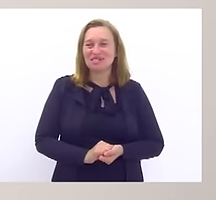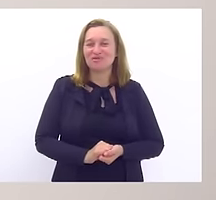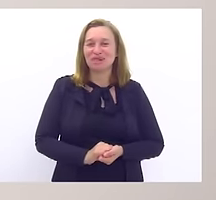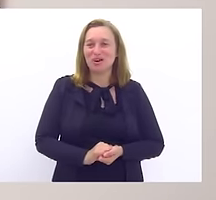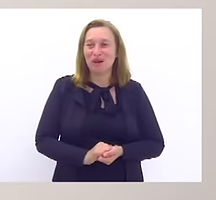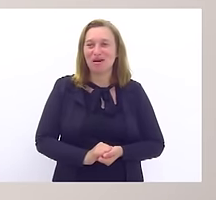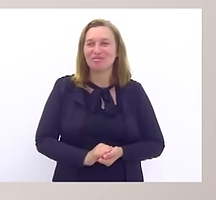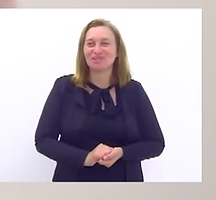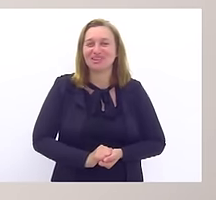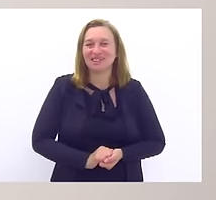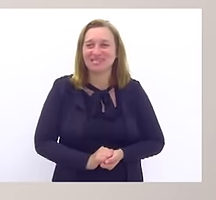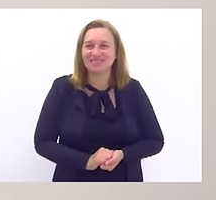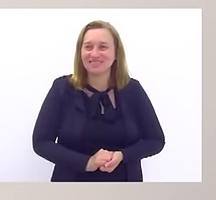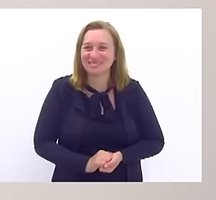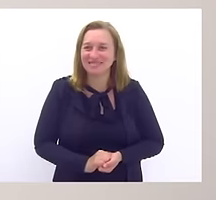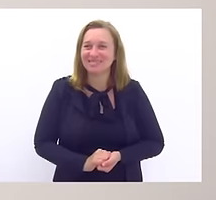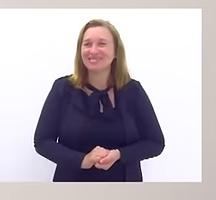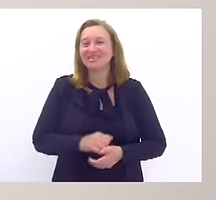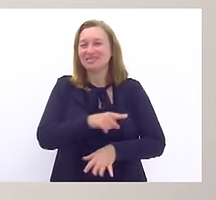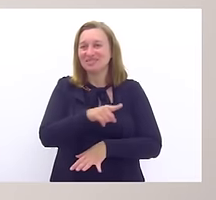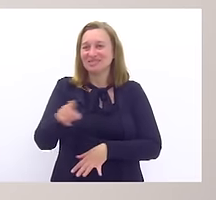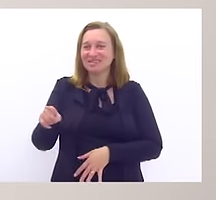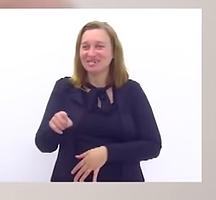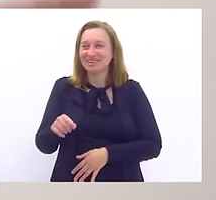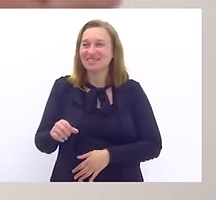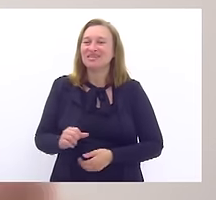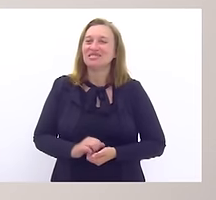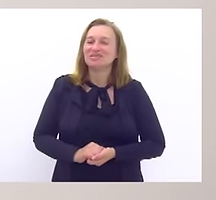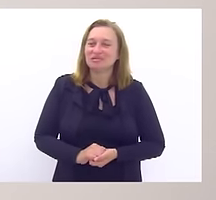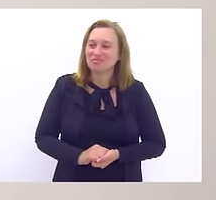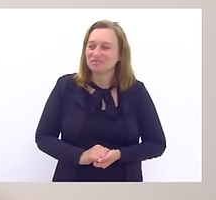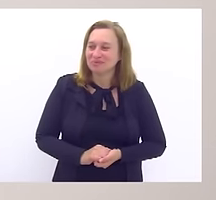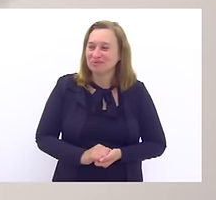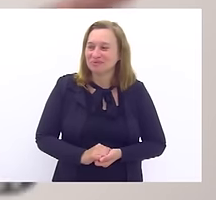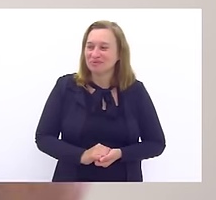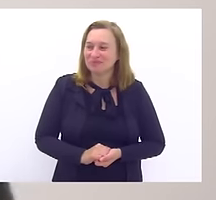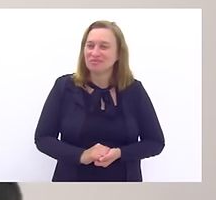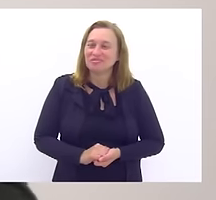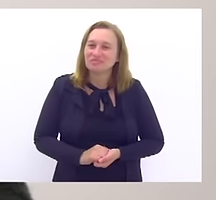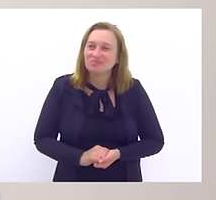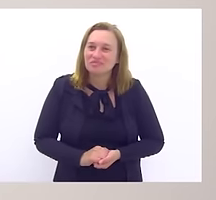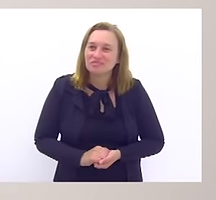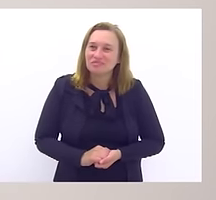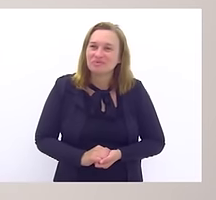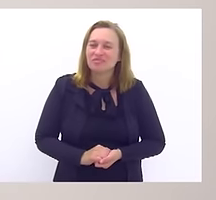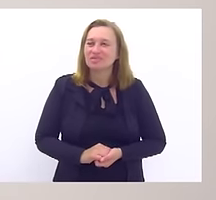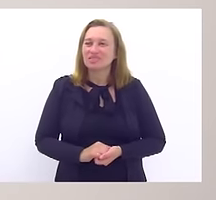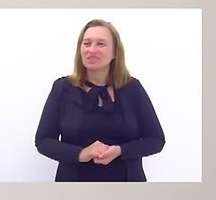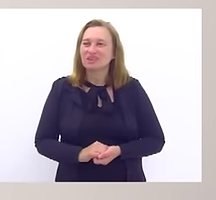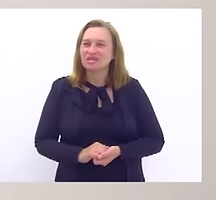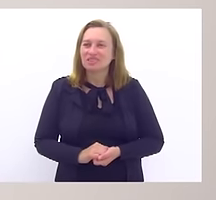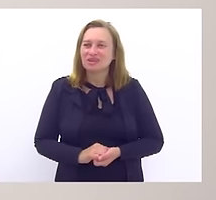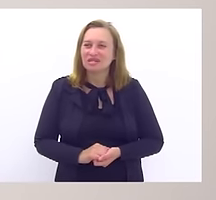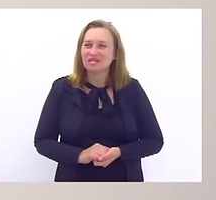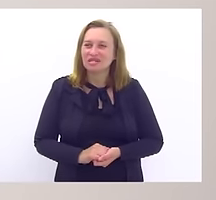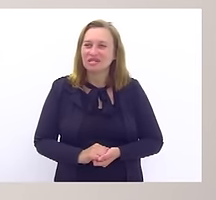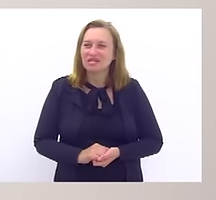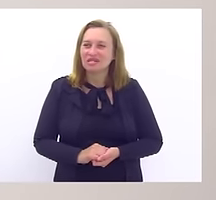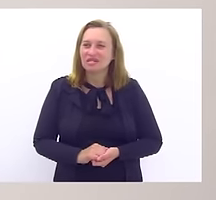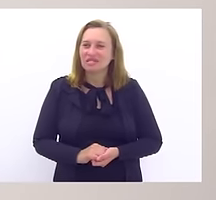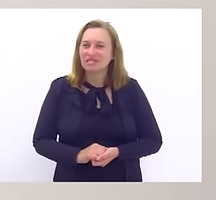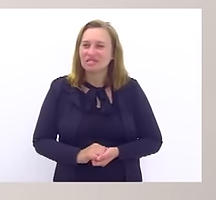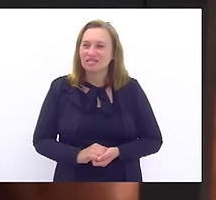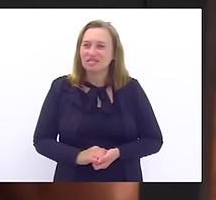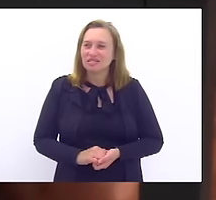quando eu falo que vocês estão odiado igual ao exércitou o diário igual ao STF vocês e amada a ministra